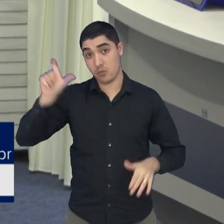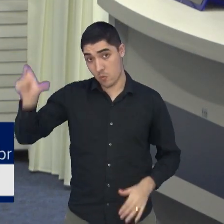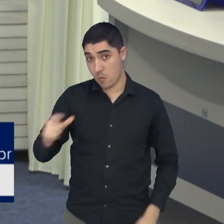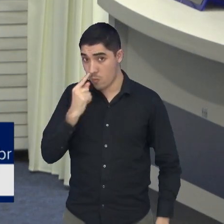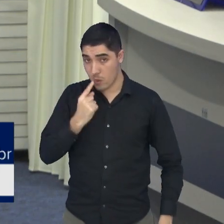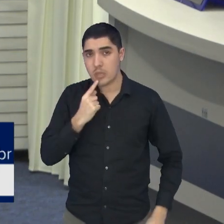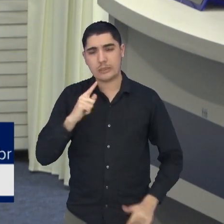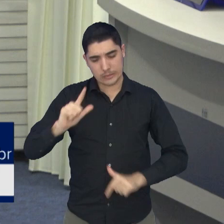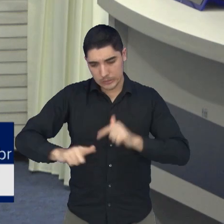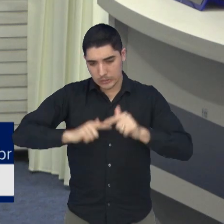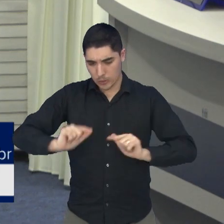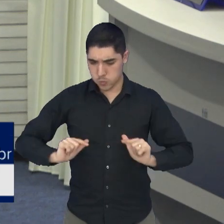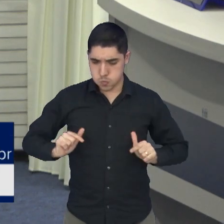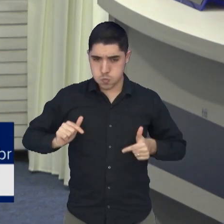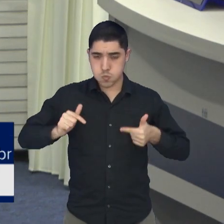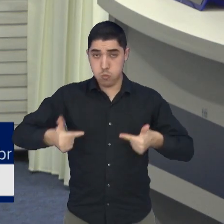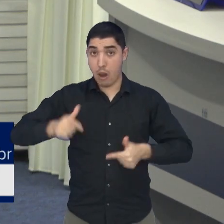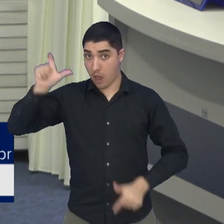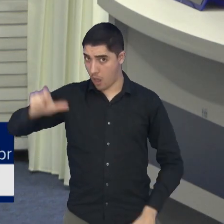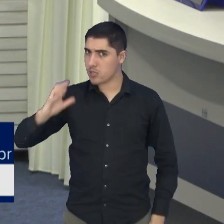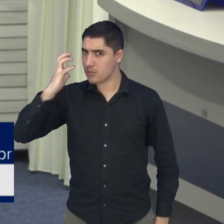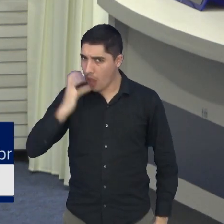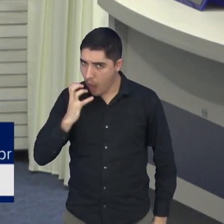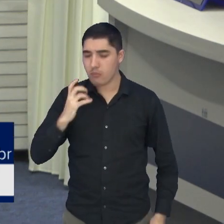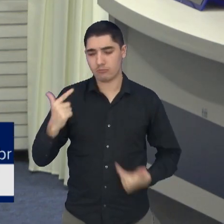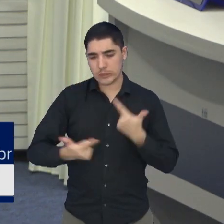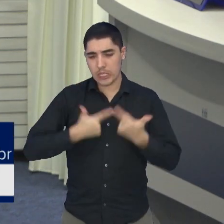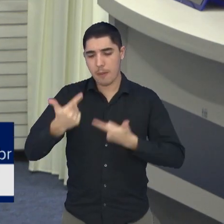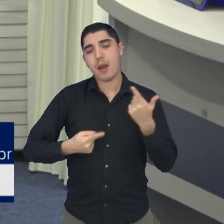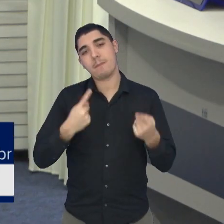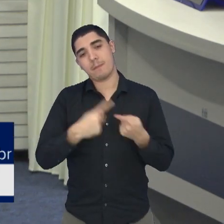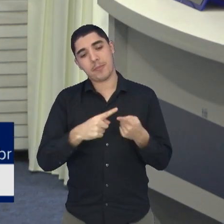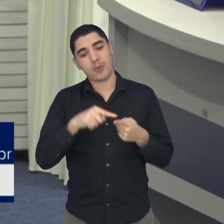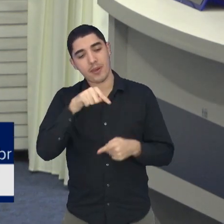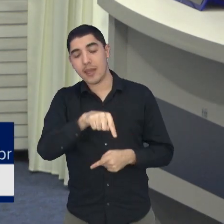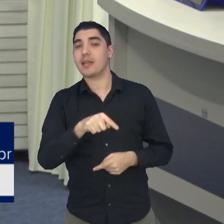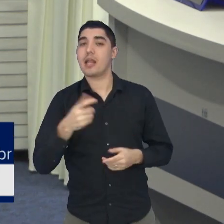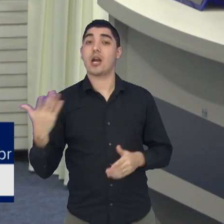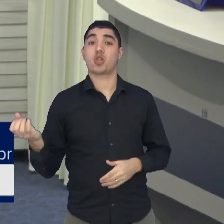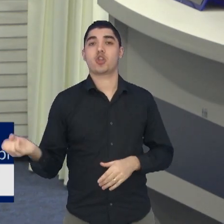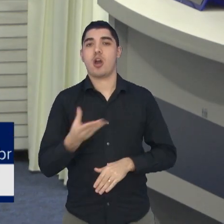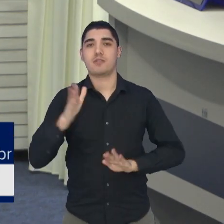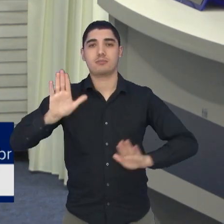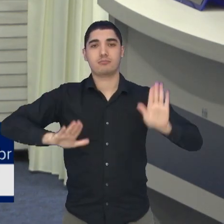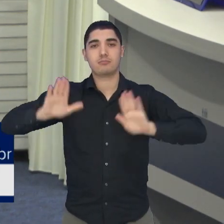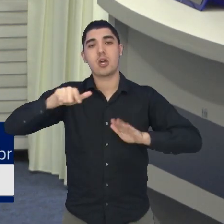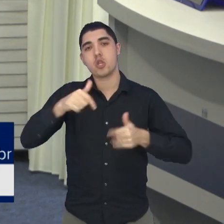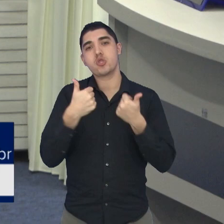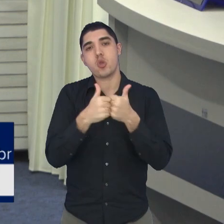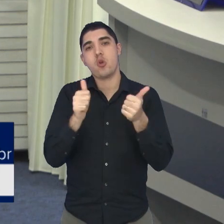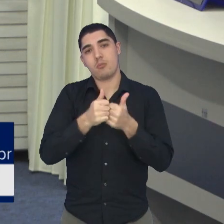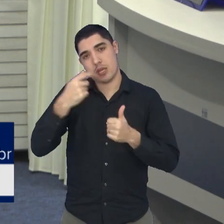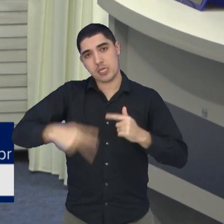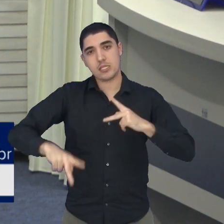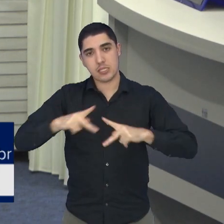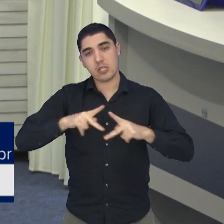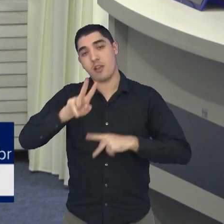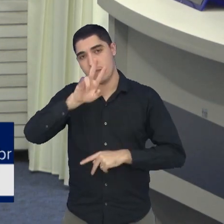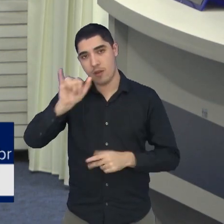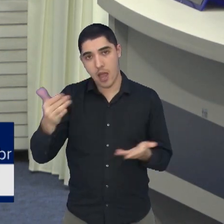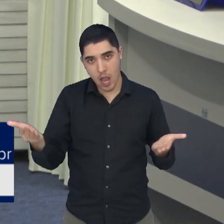jeito de resolver essa situação mais rápido que se possa imaginar, a questão do transporte, da nova licitação do transporte público na nossa cidade, que vai então